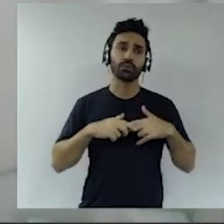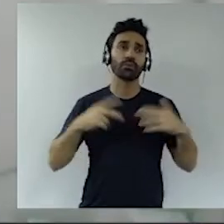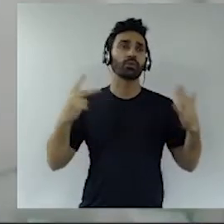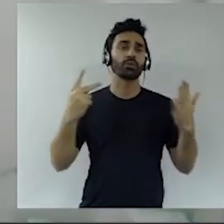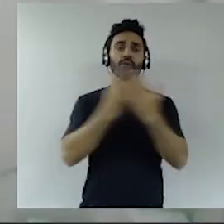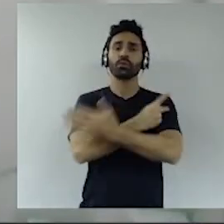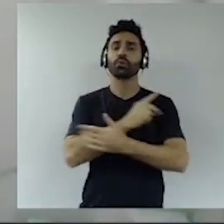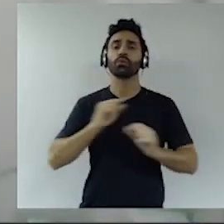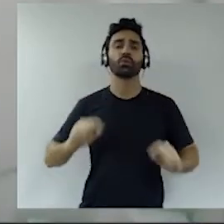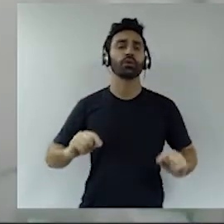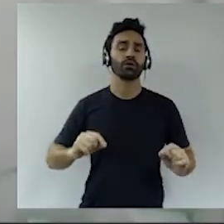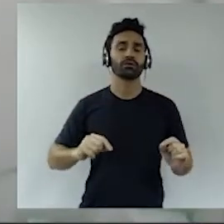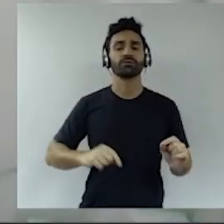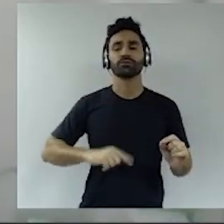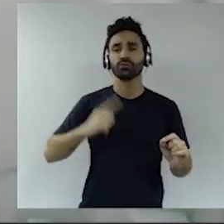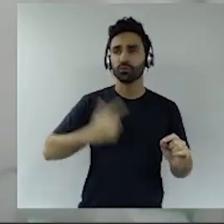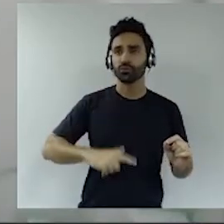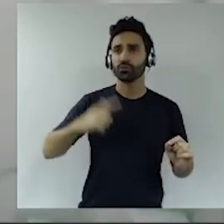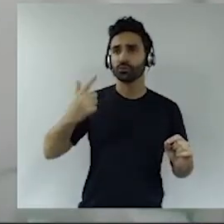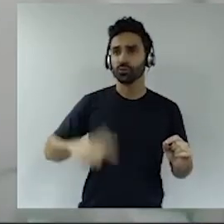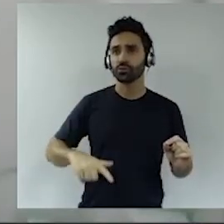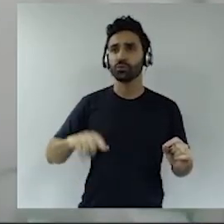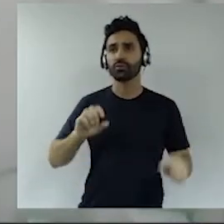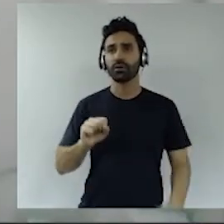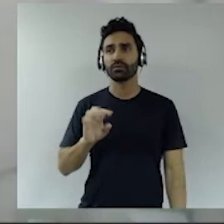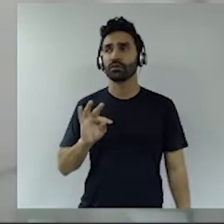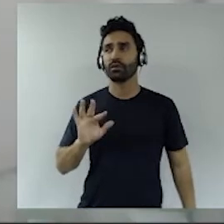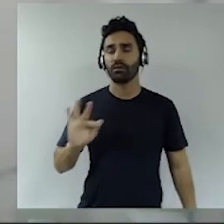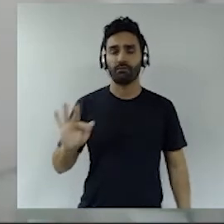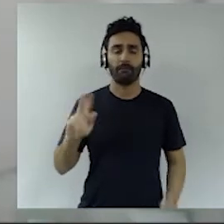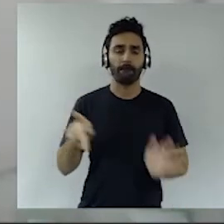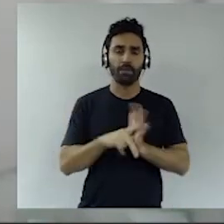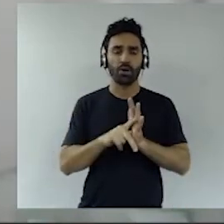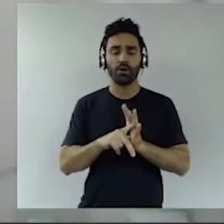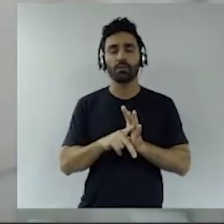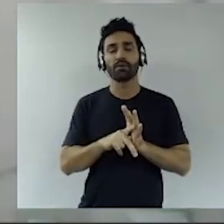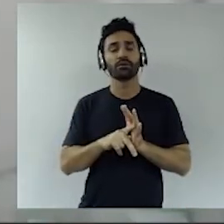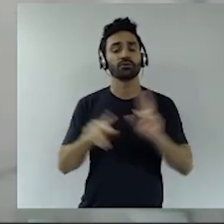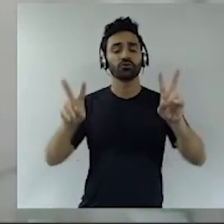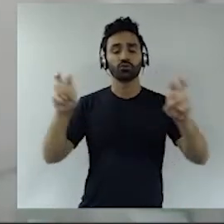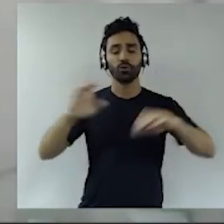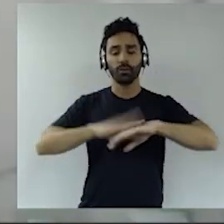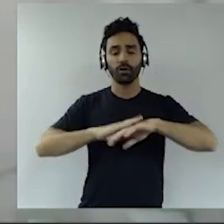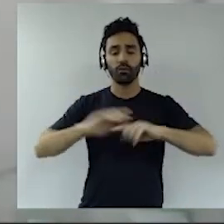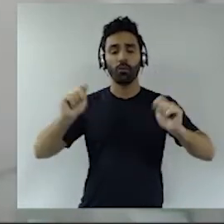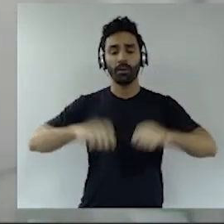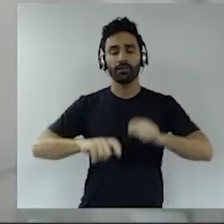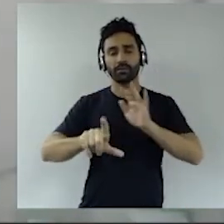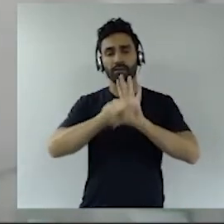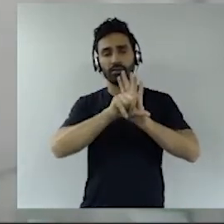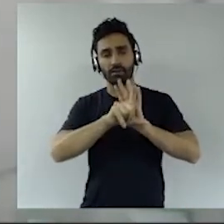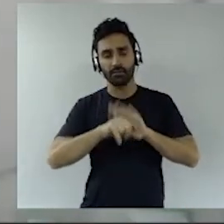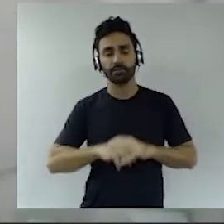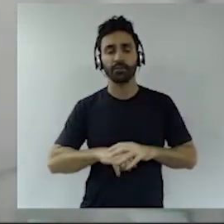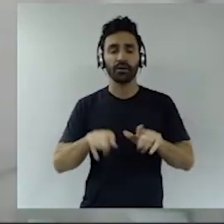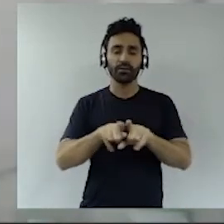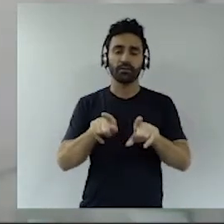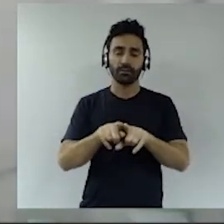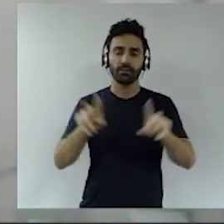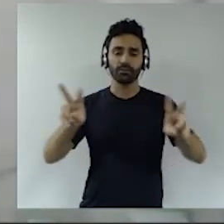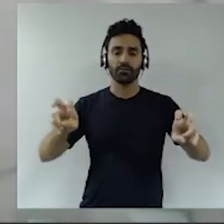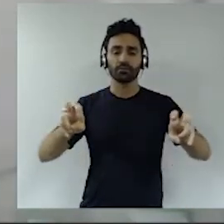pronunciamentos sucessivos e imediatos da Suprema Corte de Justiça a respeito da competência legislativa e a